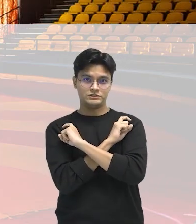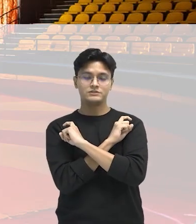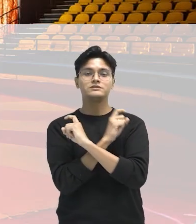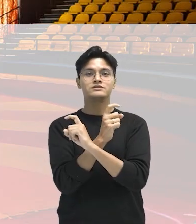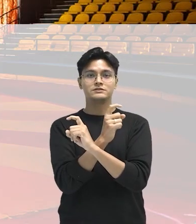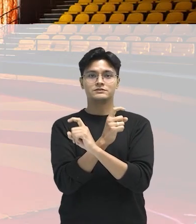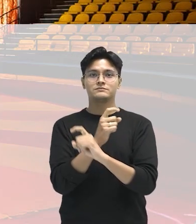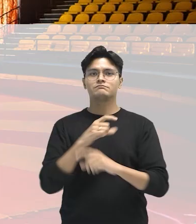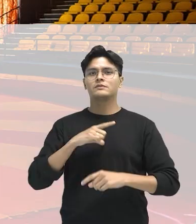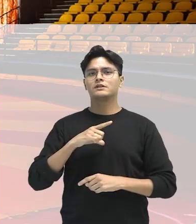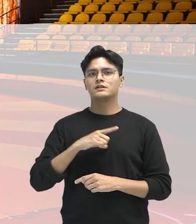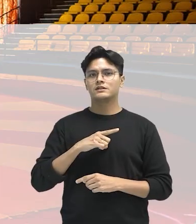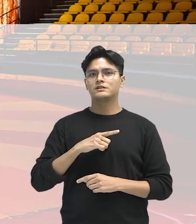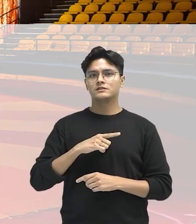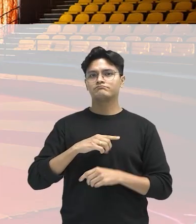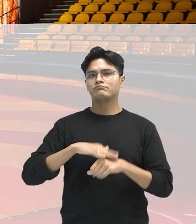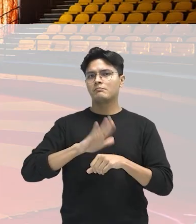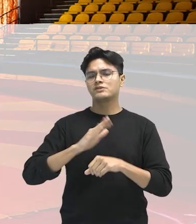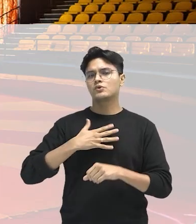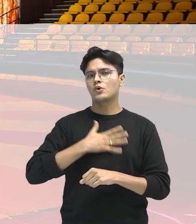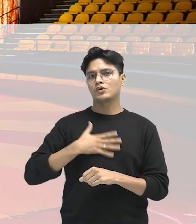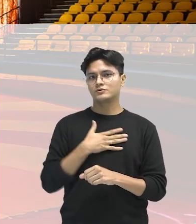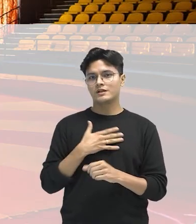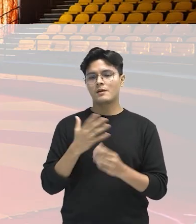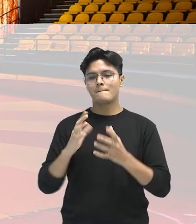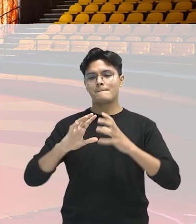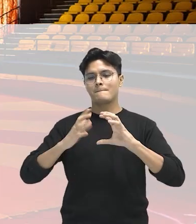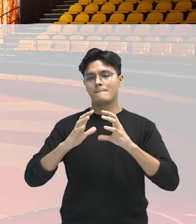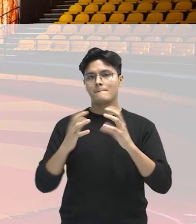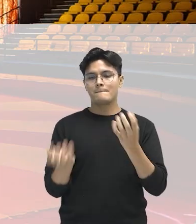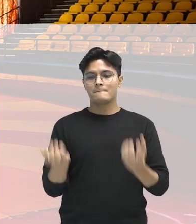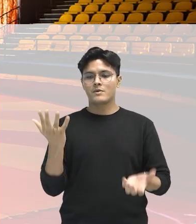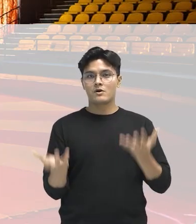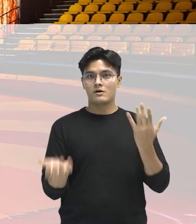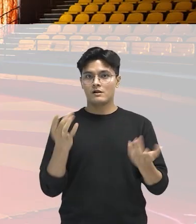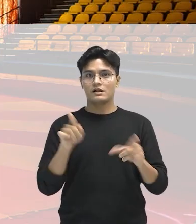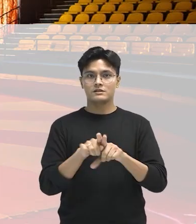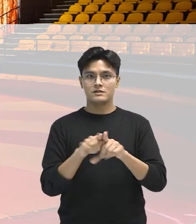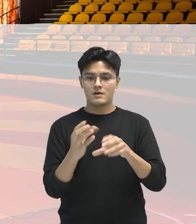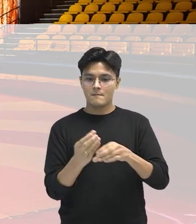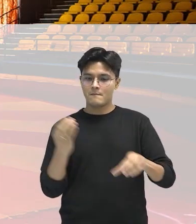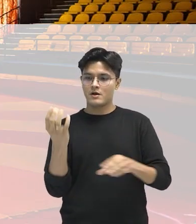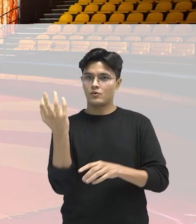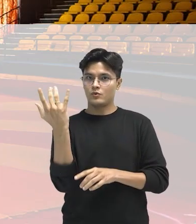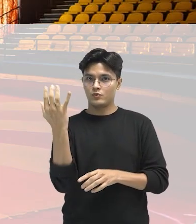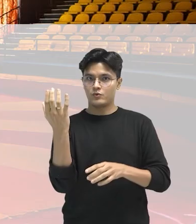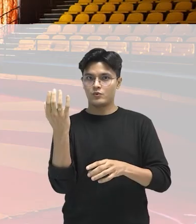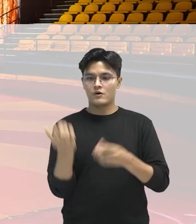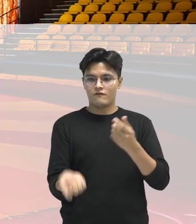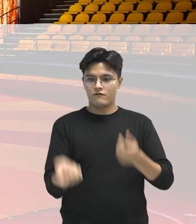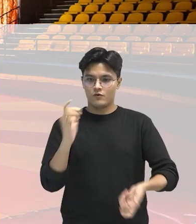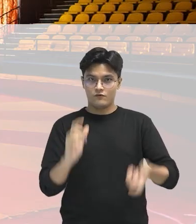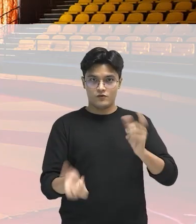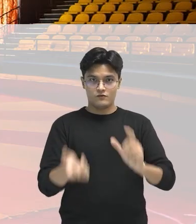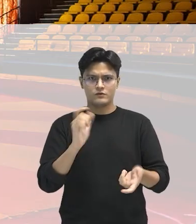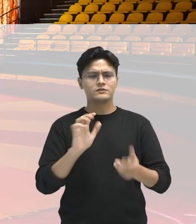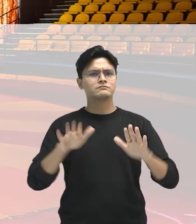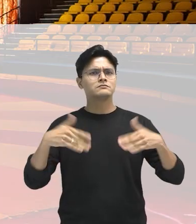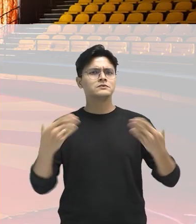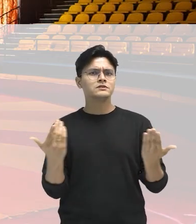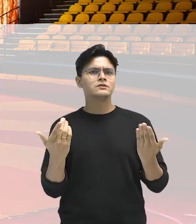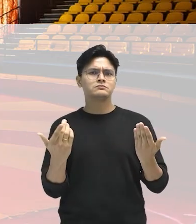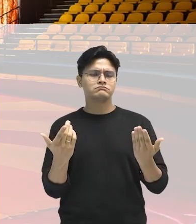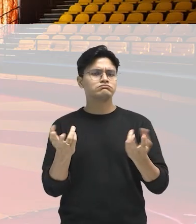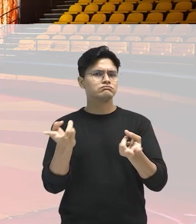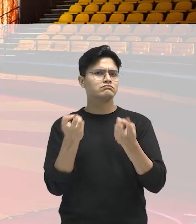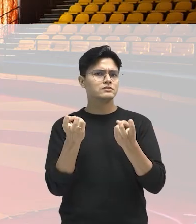a preferência era pelas bolas e mais tarde por tochas acesas. O que a gente consegue perceber?